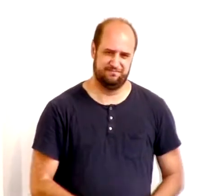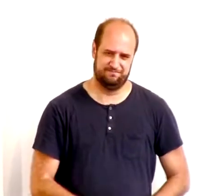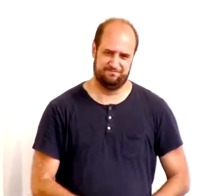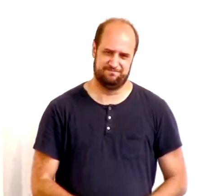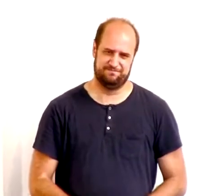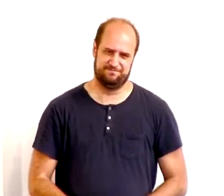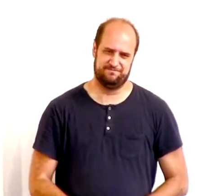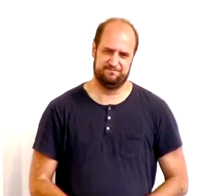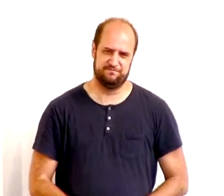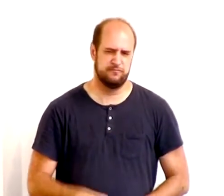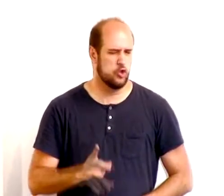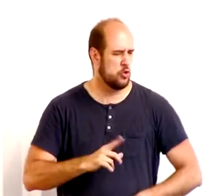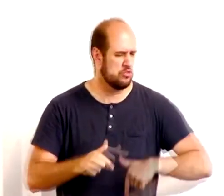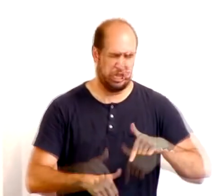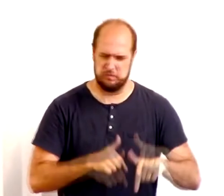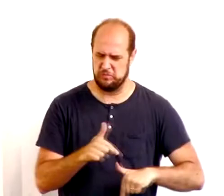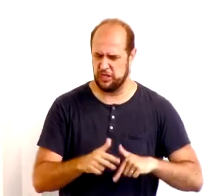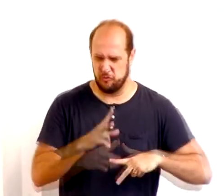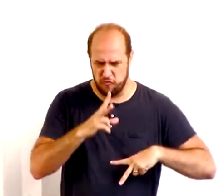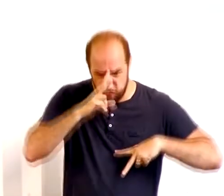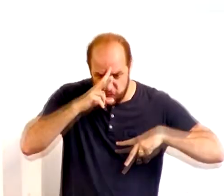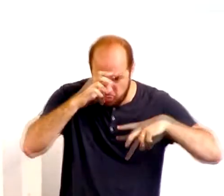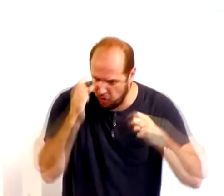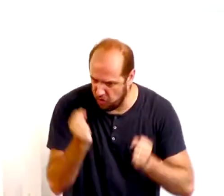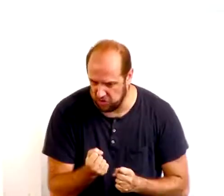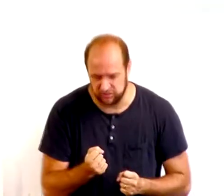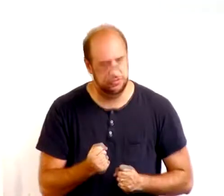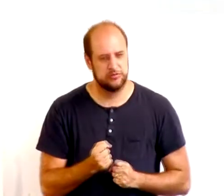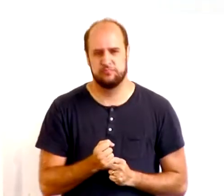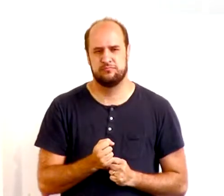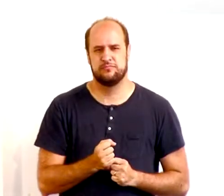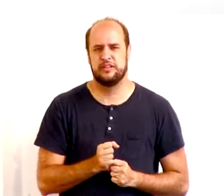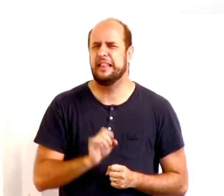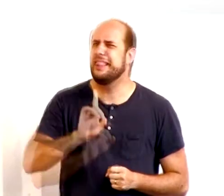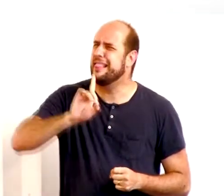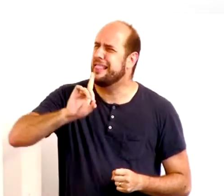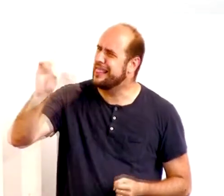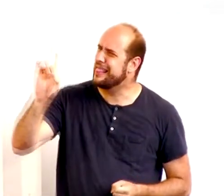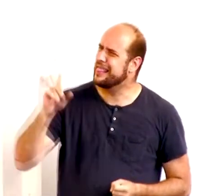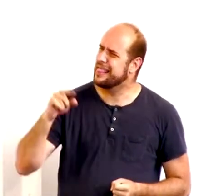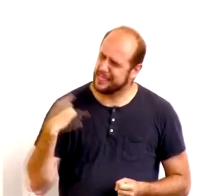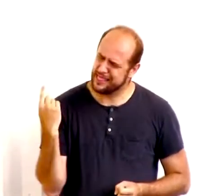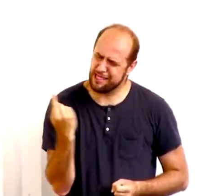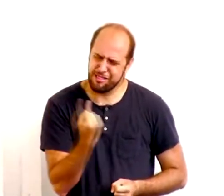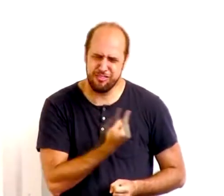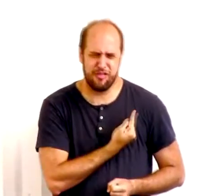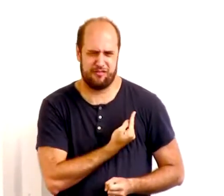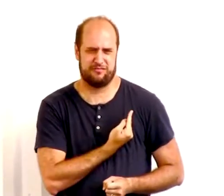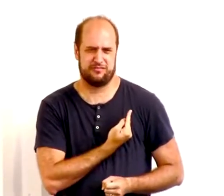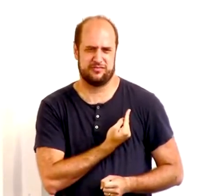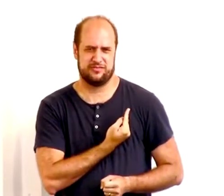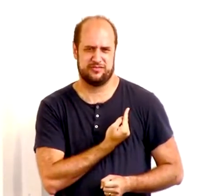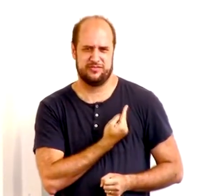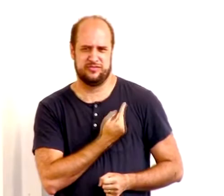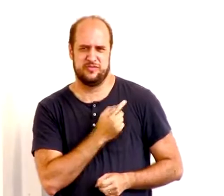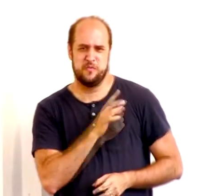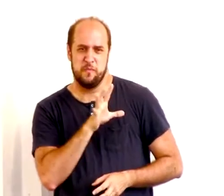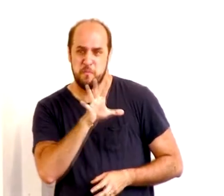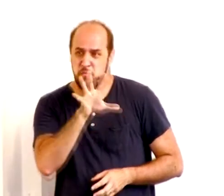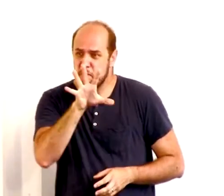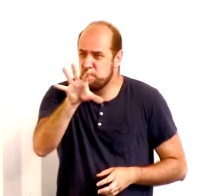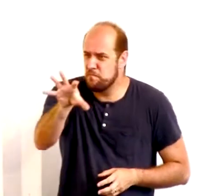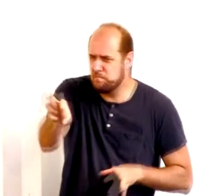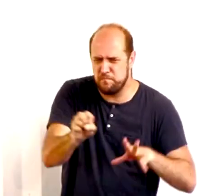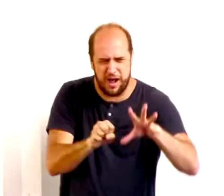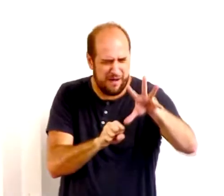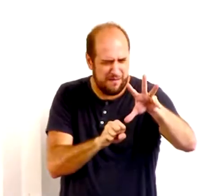não é por obra. Este é o nosso Deus, que alcança você perdido,